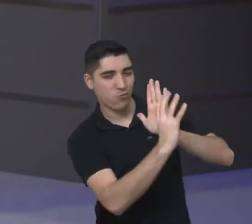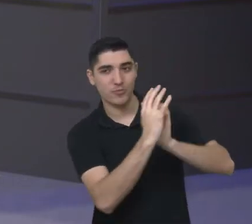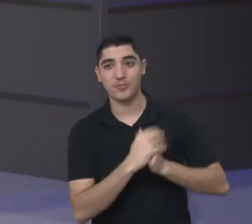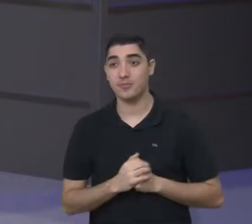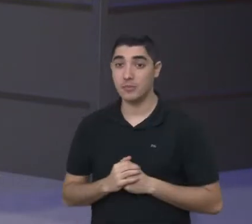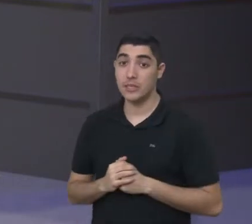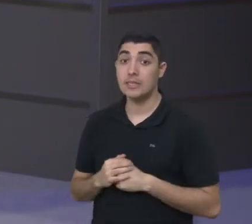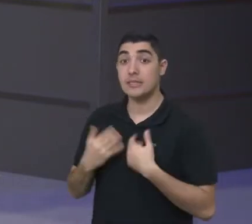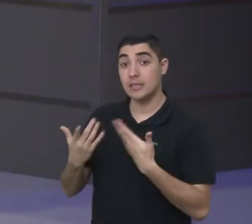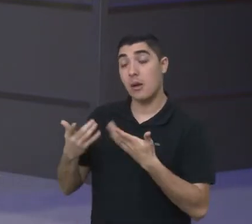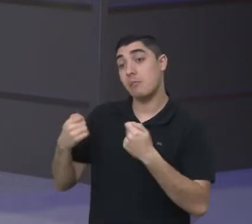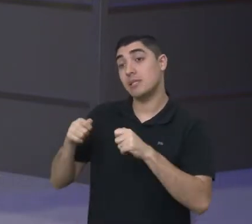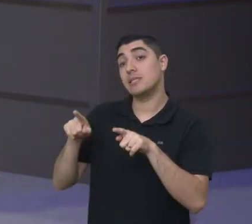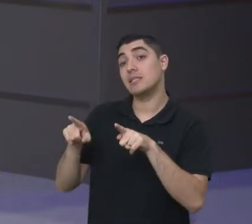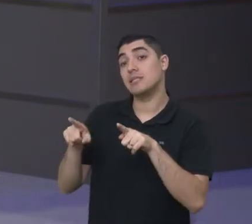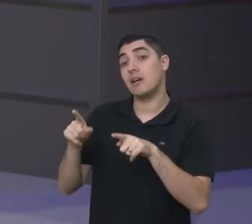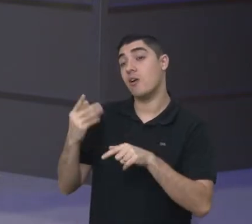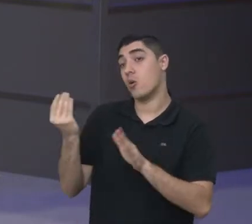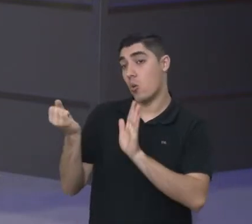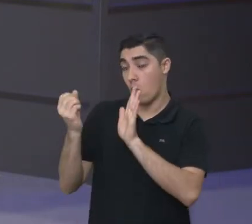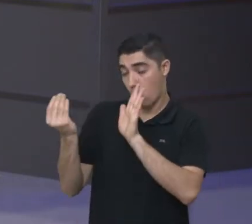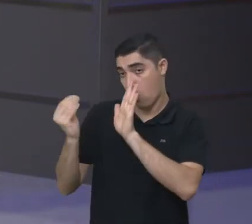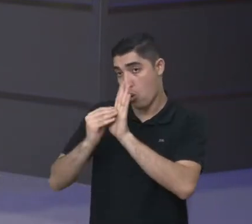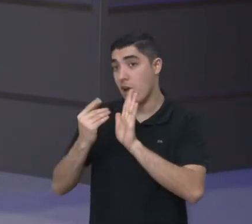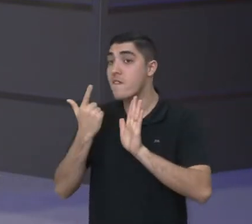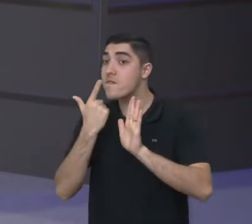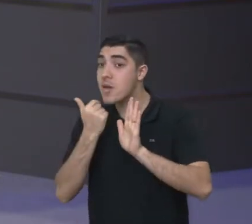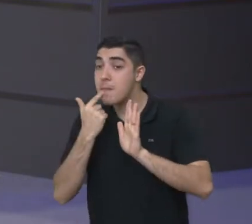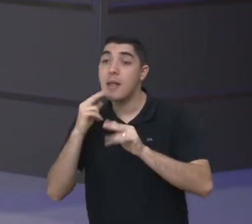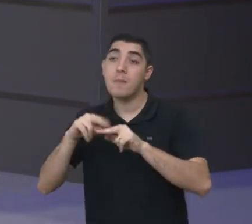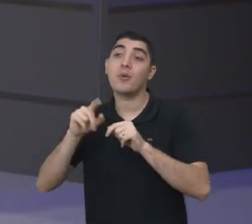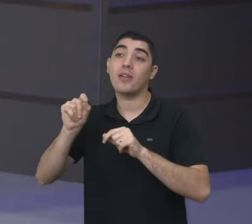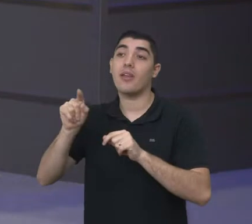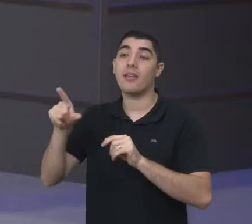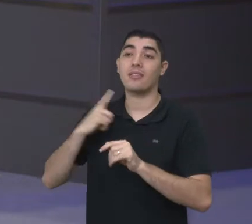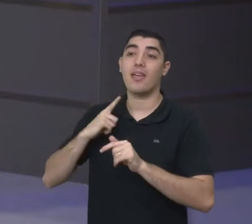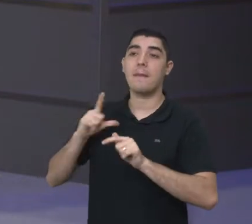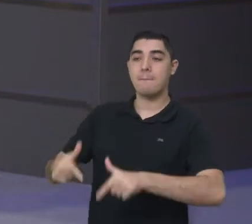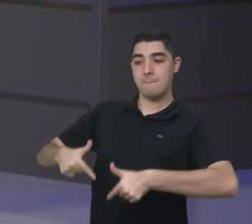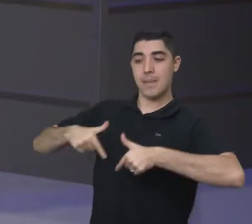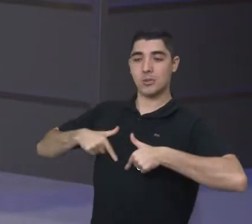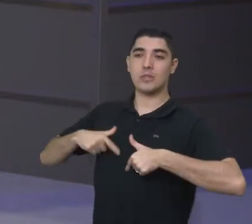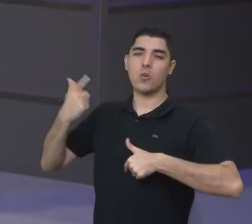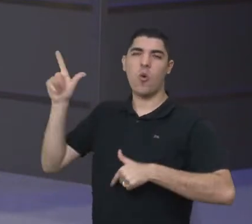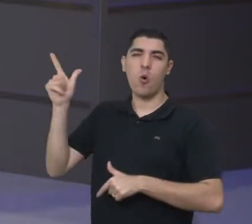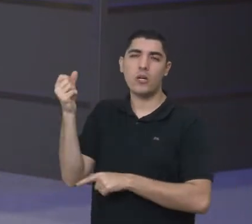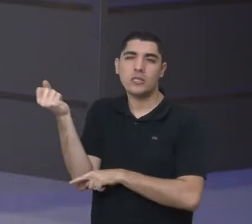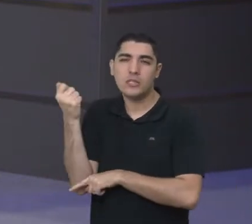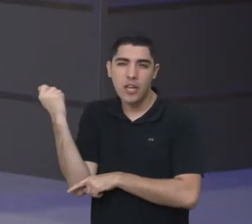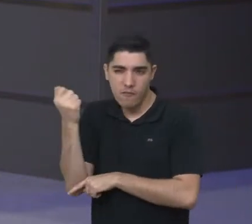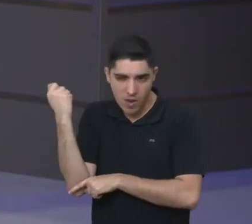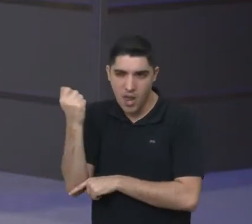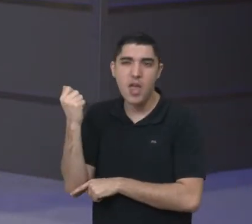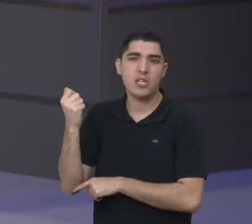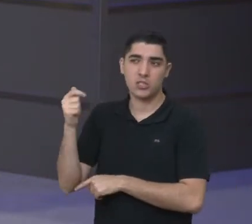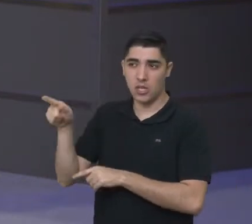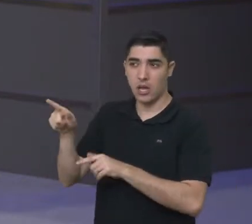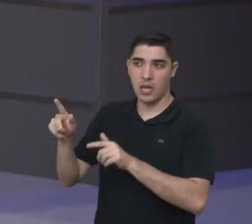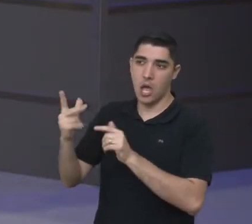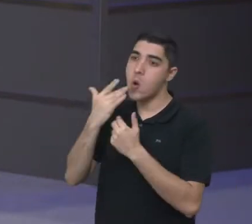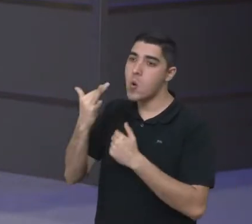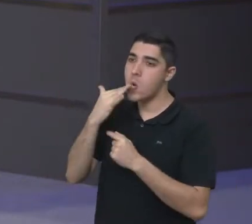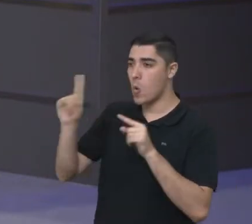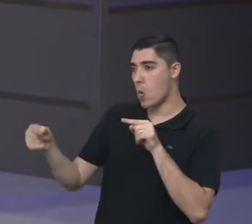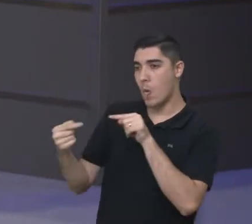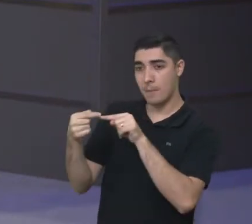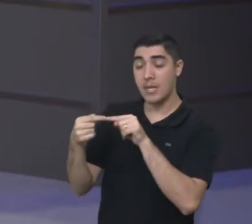ter o patrocinador, então meio que por isso que eu usei o vermelho, que era da Budweiser. E eu também quis fazer,